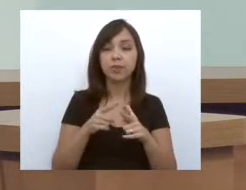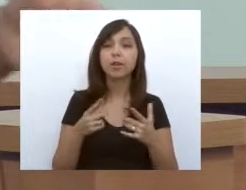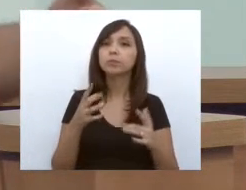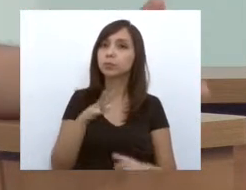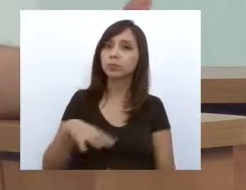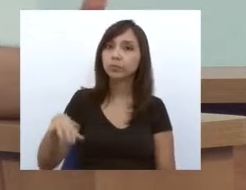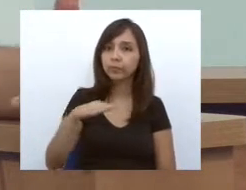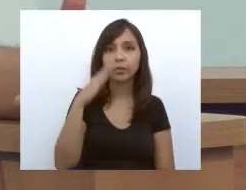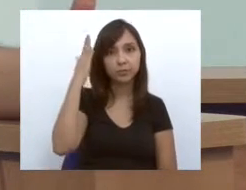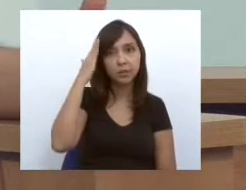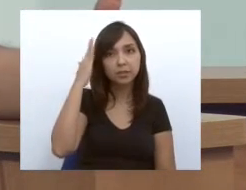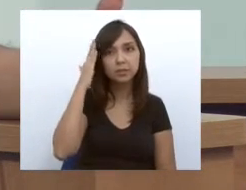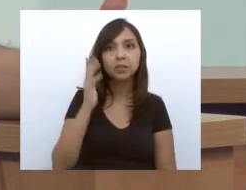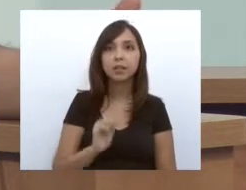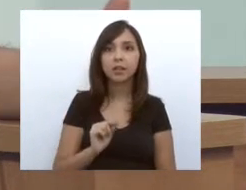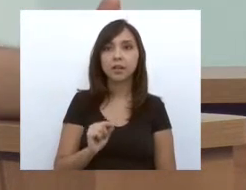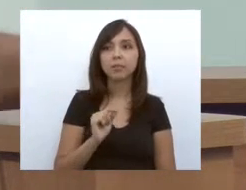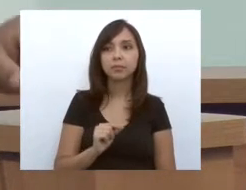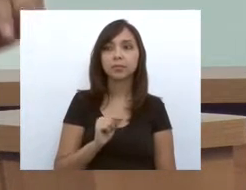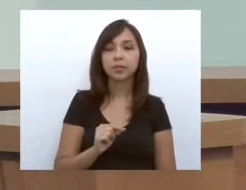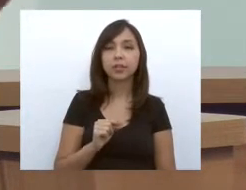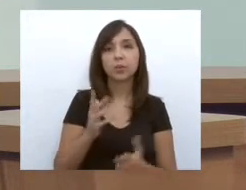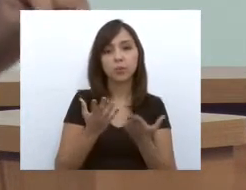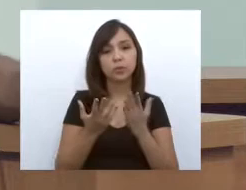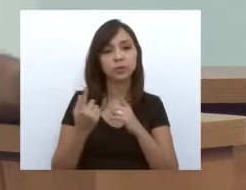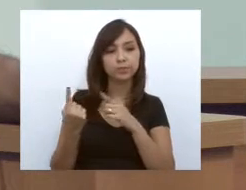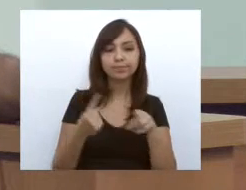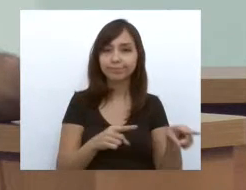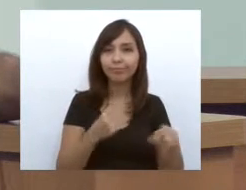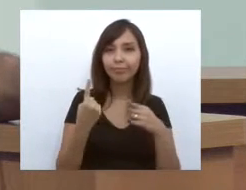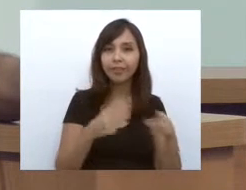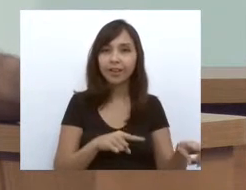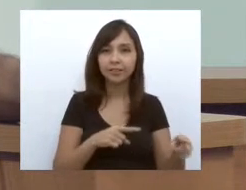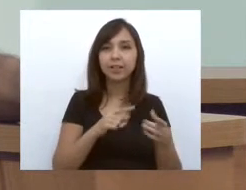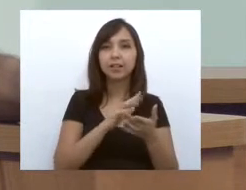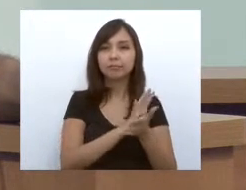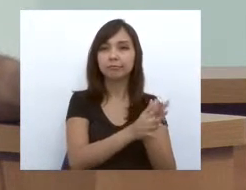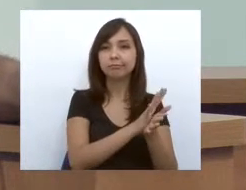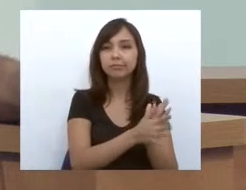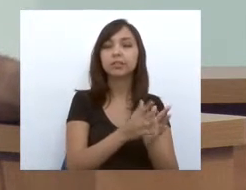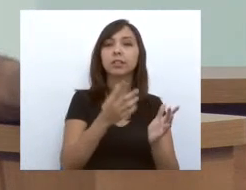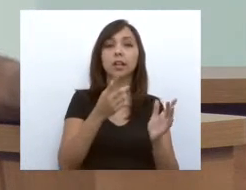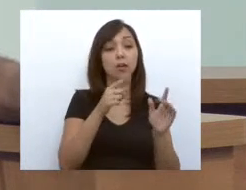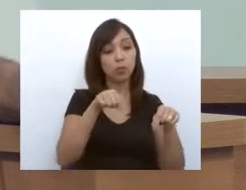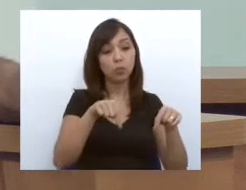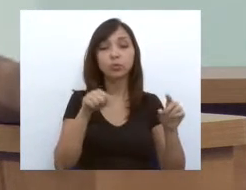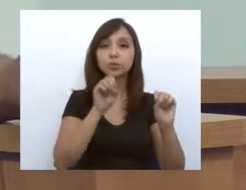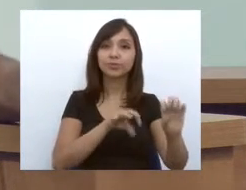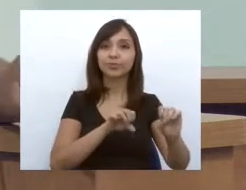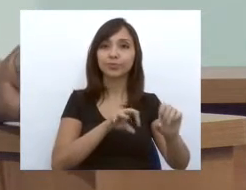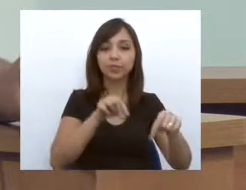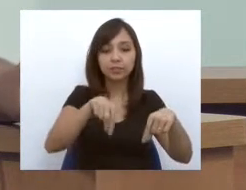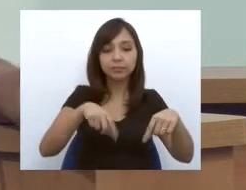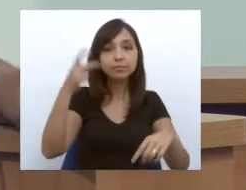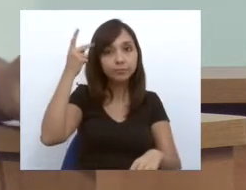Todos nós sabemos o ataque que está sofrendo a educação no estado de São